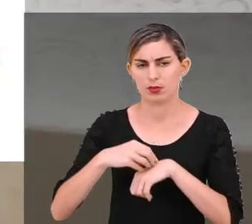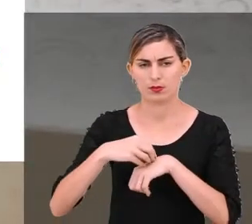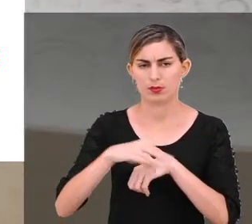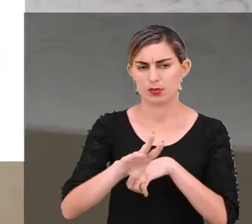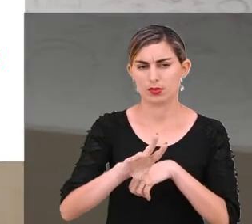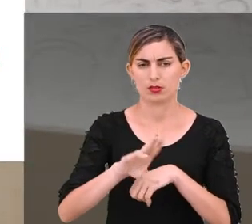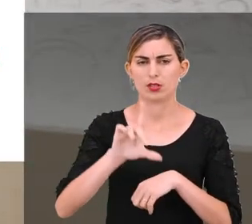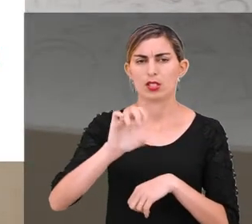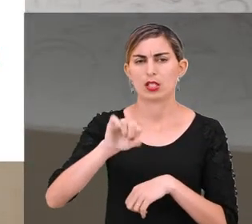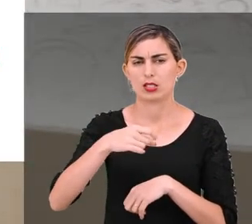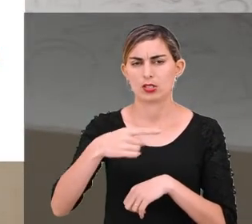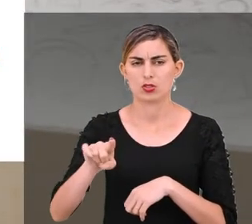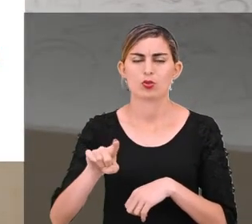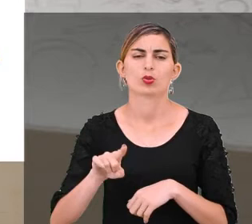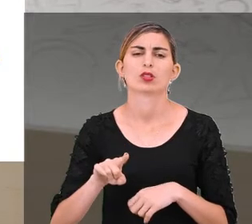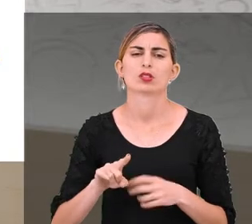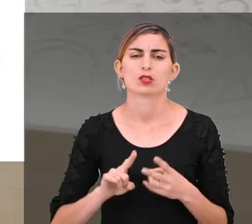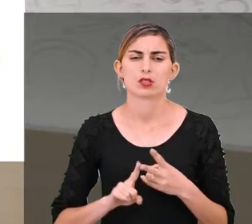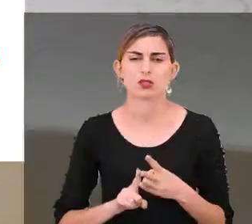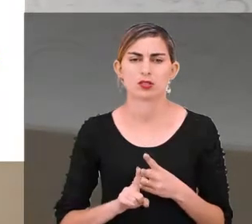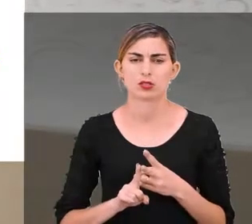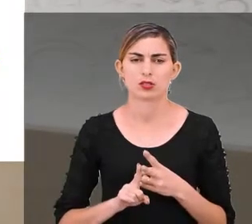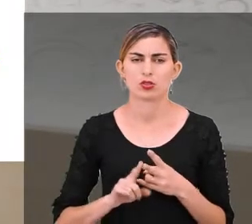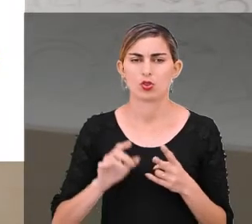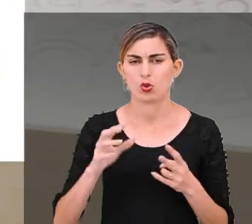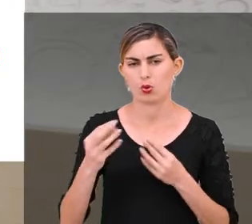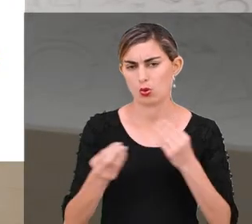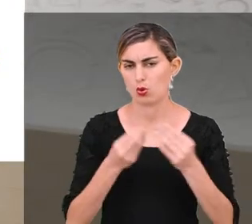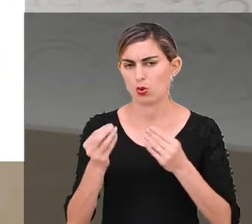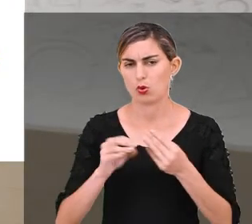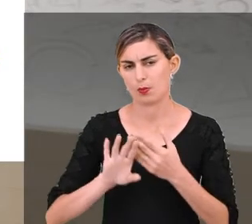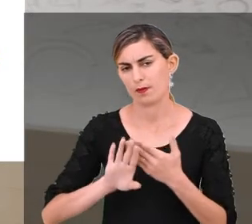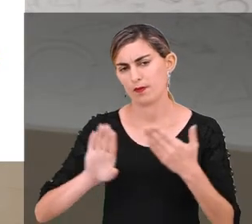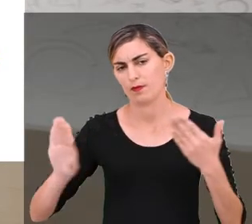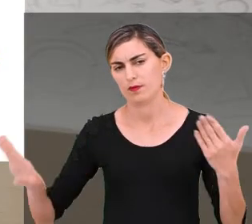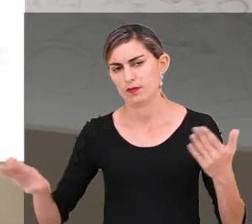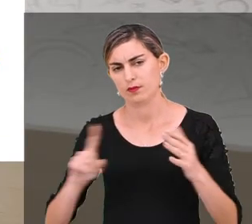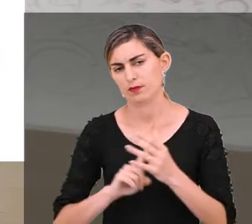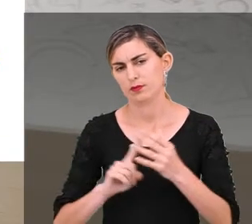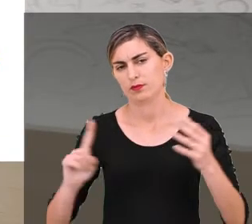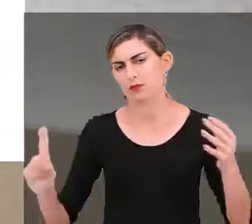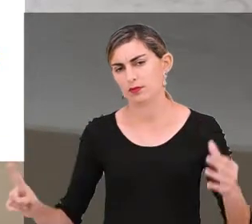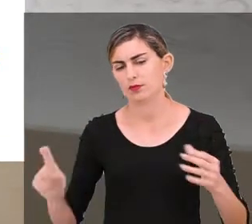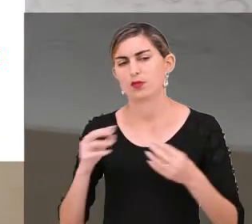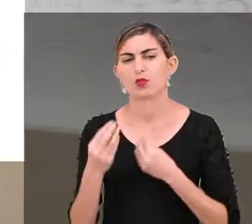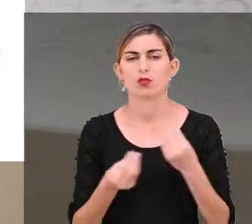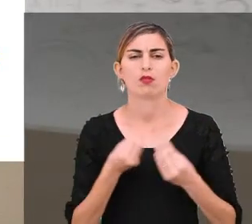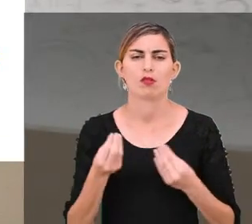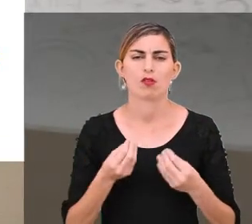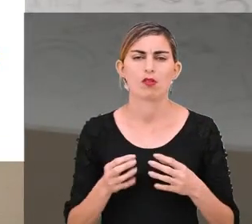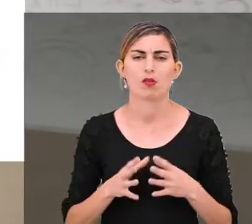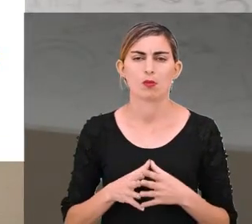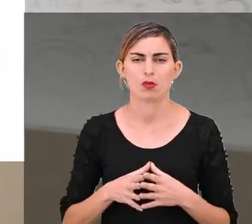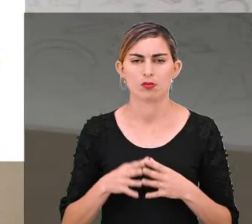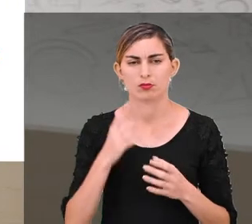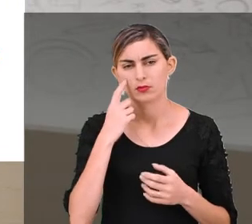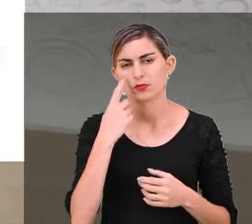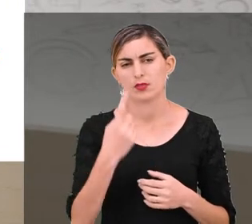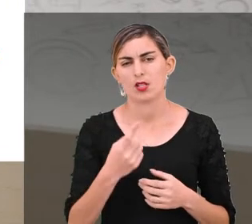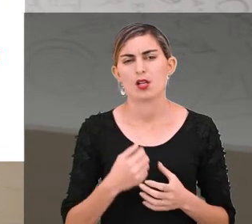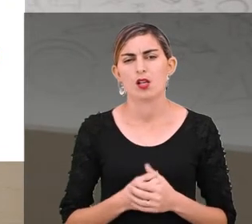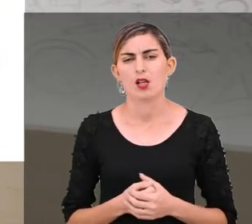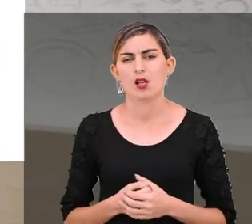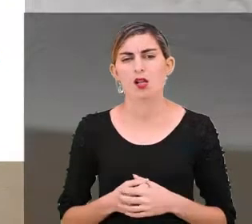podemos citar as lesões com afastamento. O que seriam as lesões com afastamento?